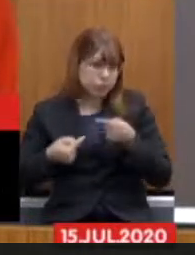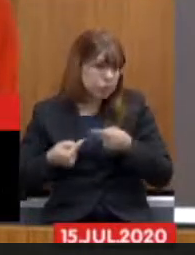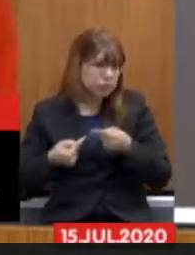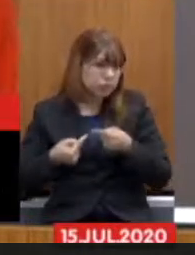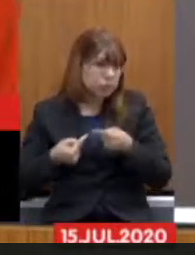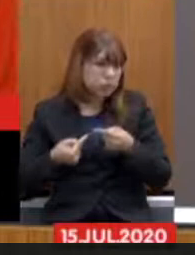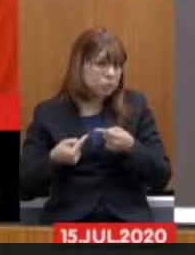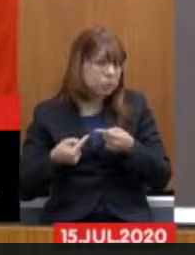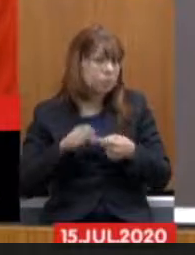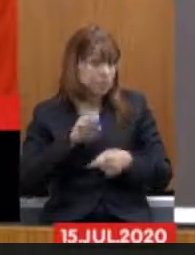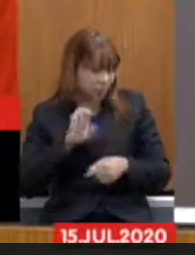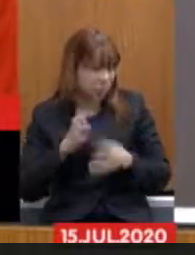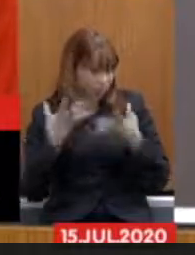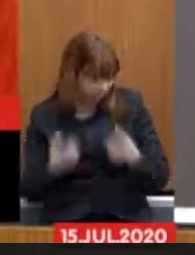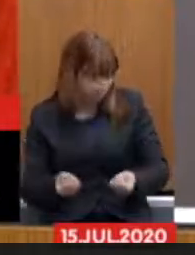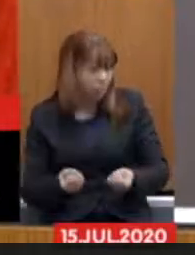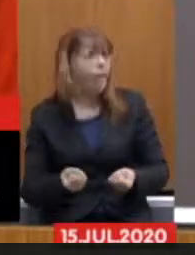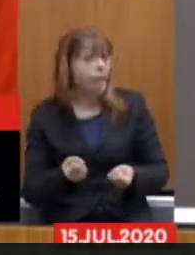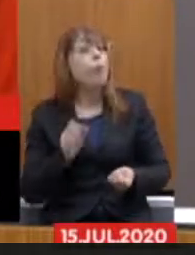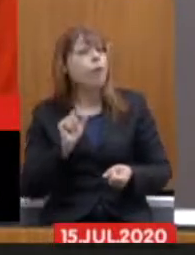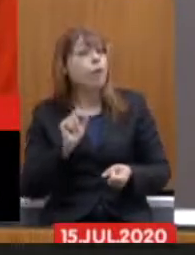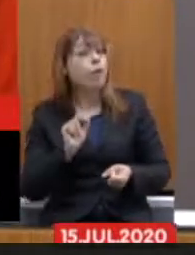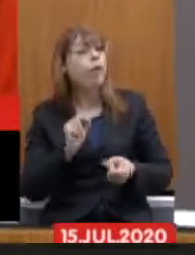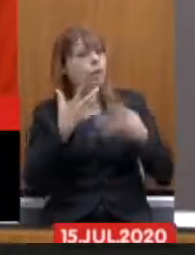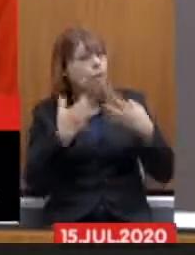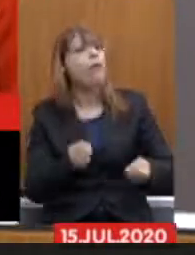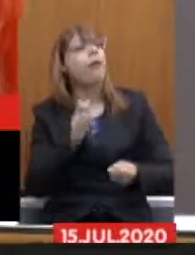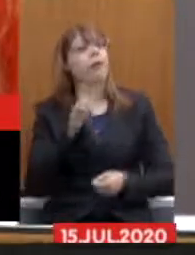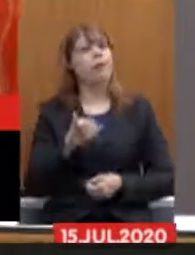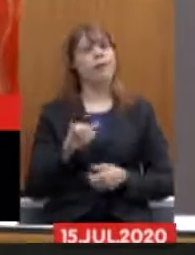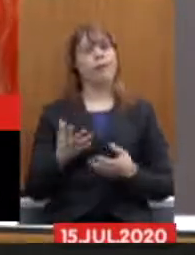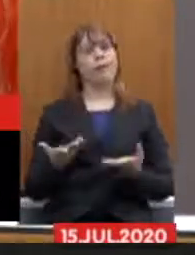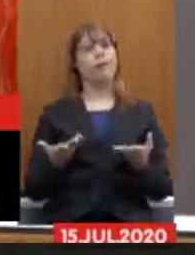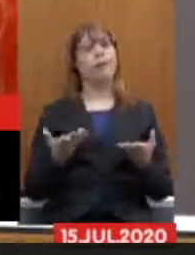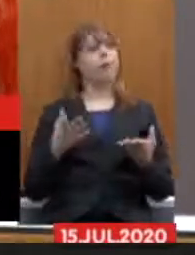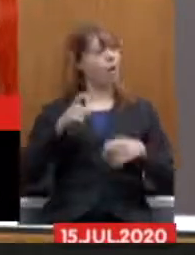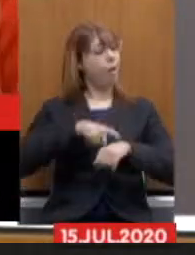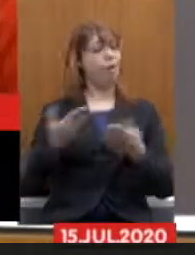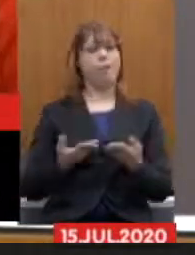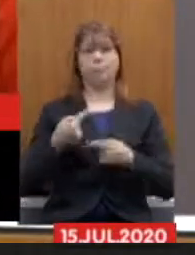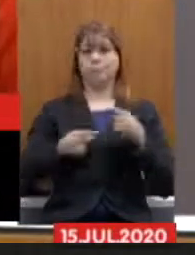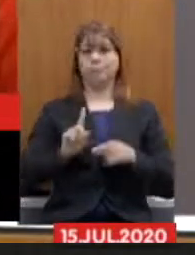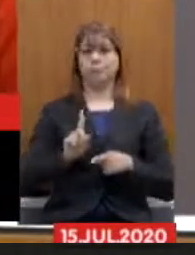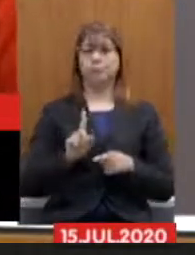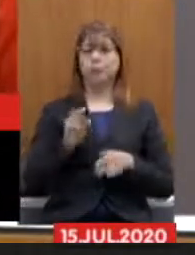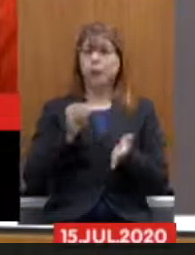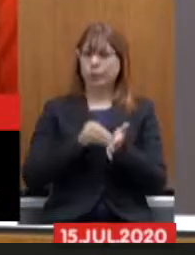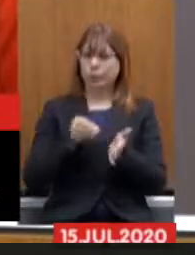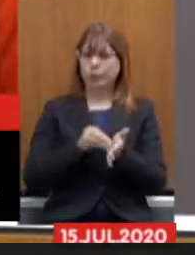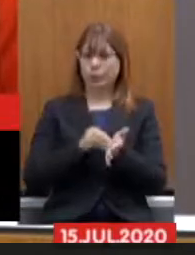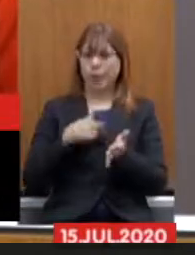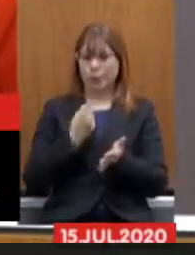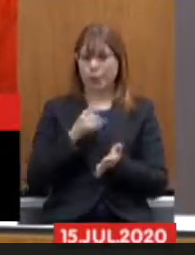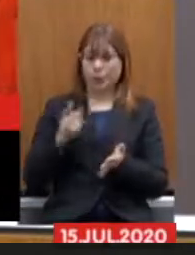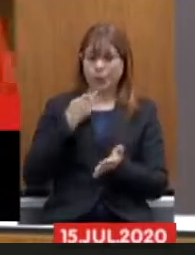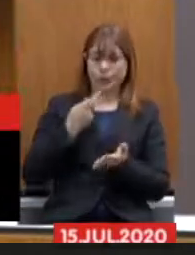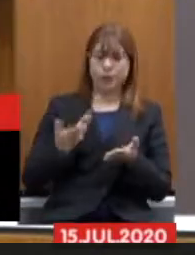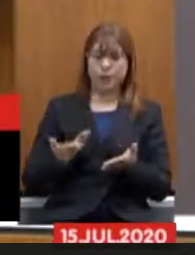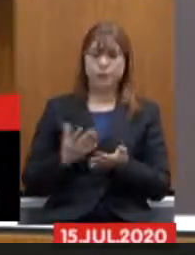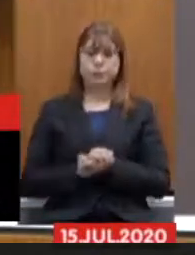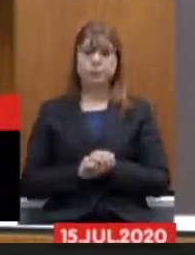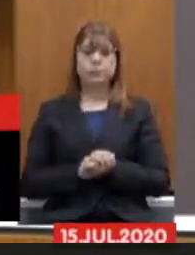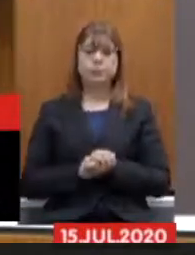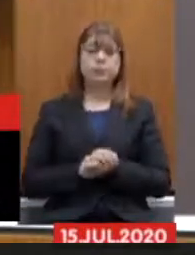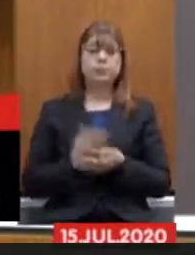é a conclusão exatamente essa não é um momento de fazê-lo e os faltou no debate e assim finalizo o presidente